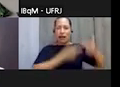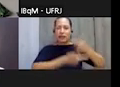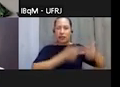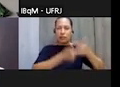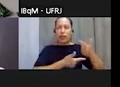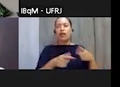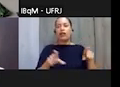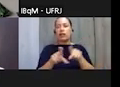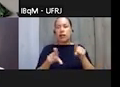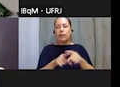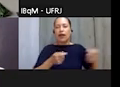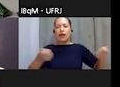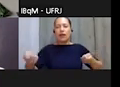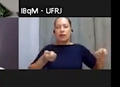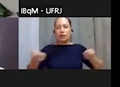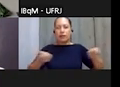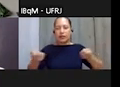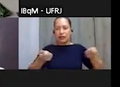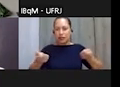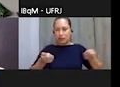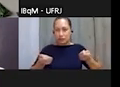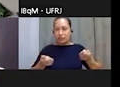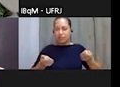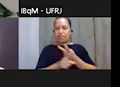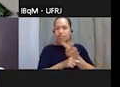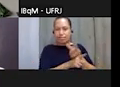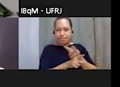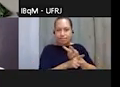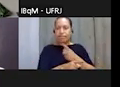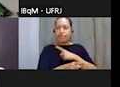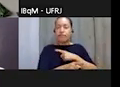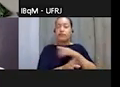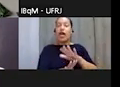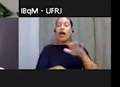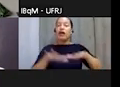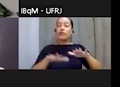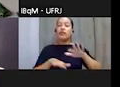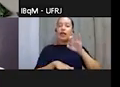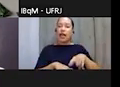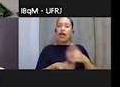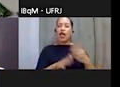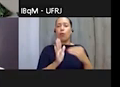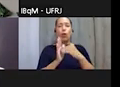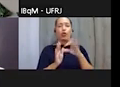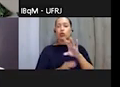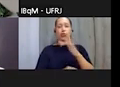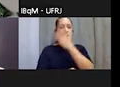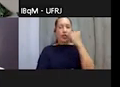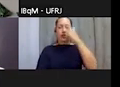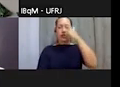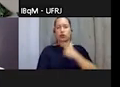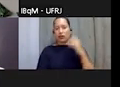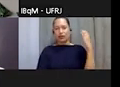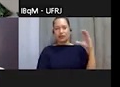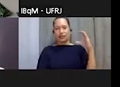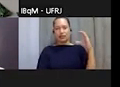em descobertas científicas, que muitas vezes são atribuídos apenas aos indivíduos cientistas que